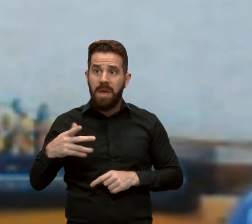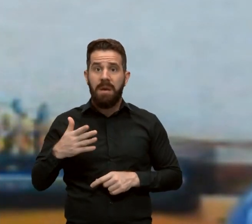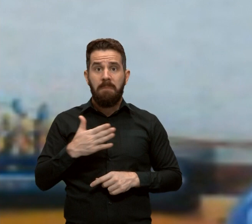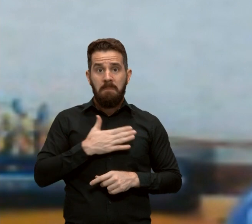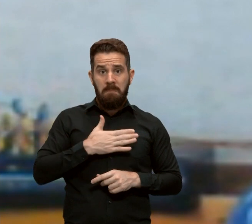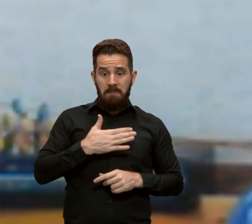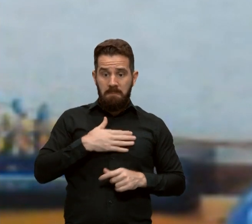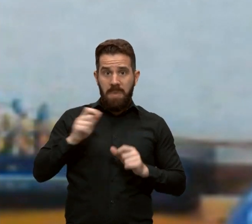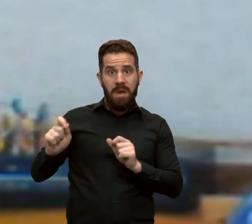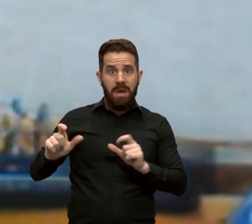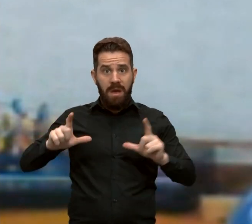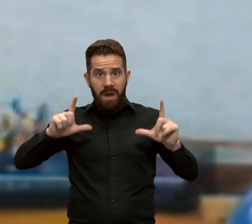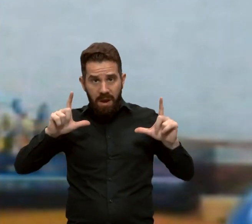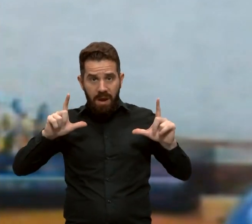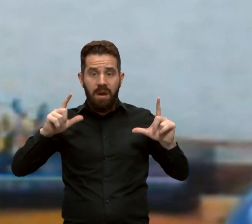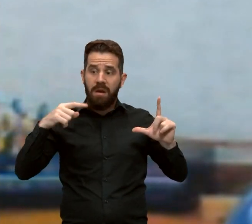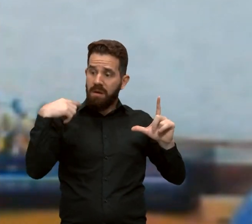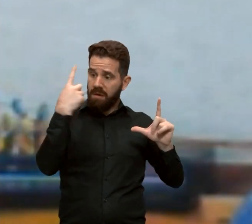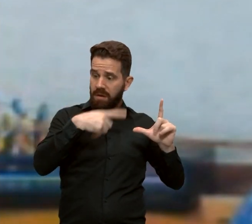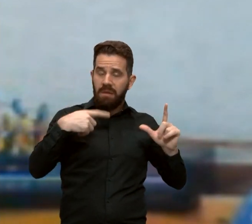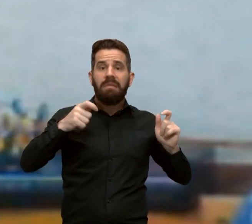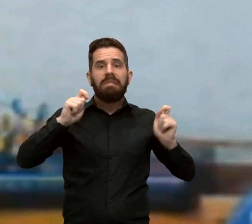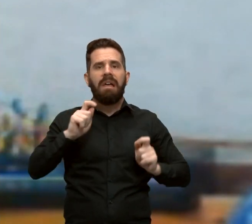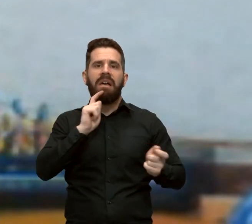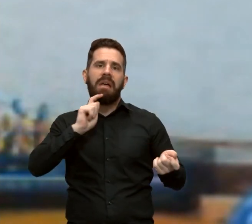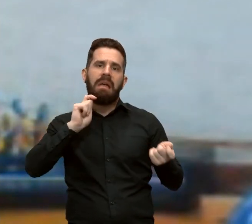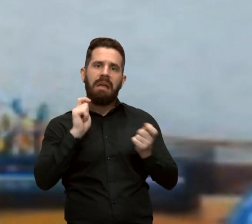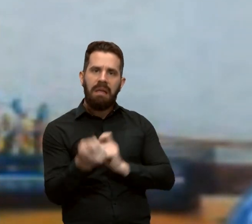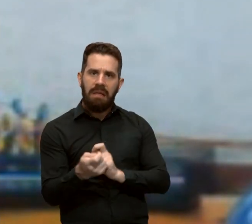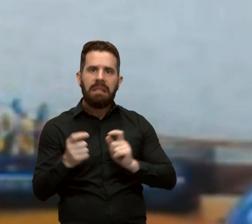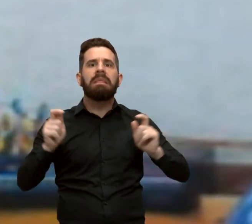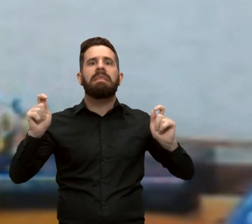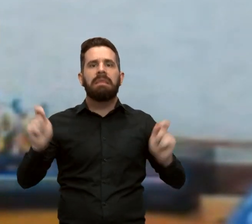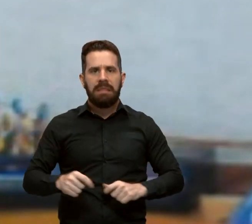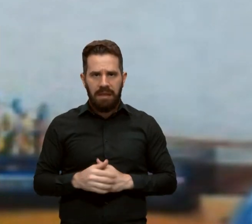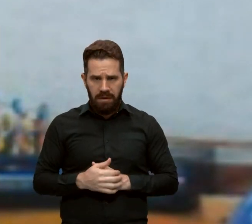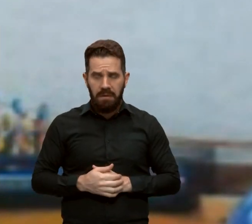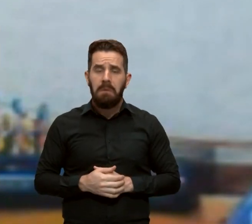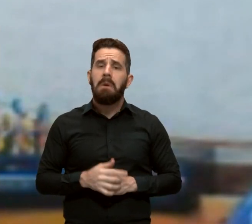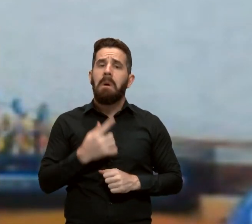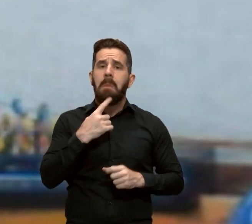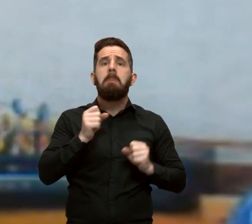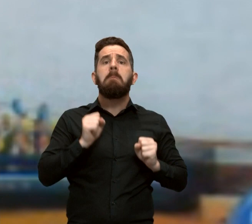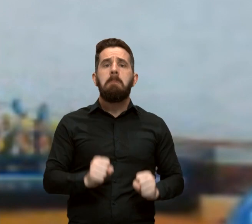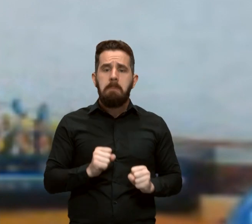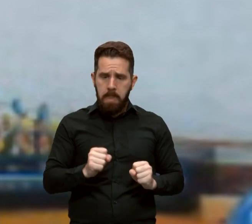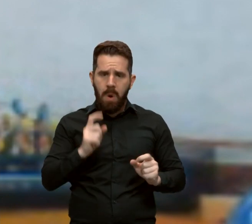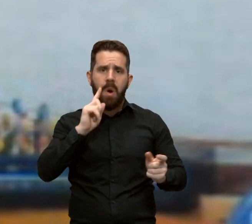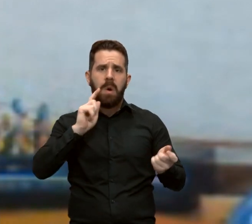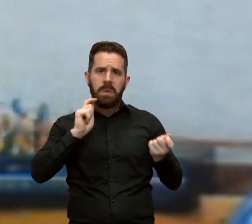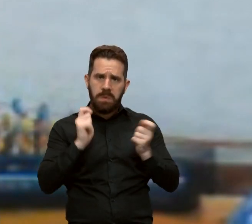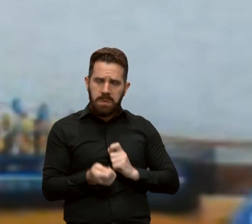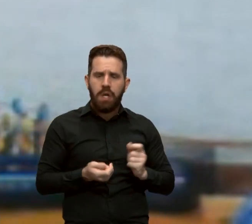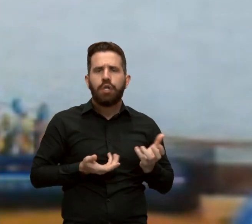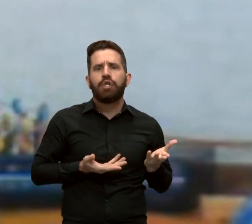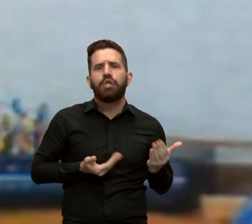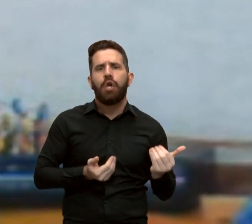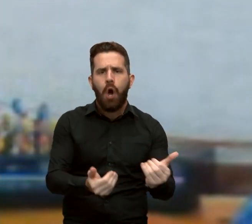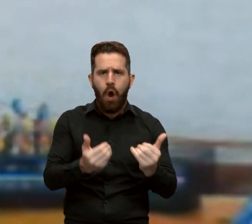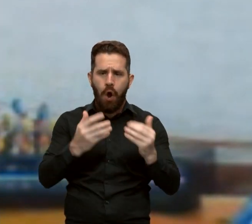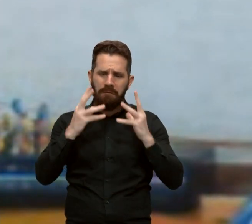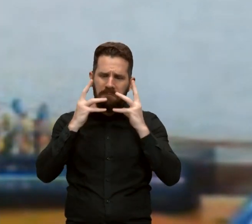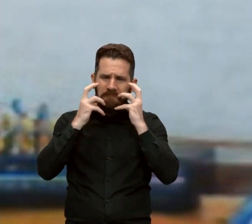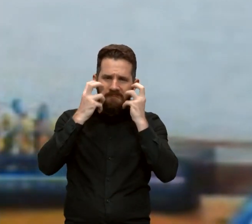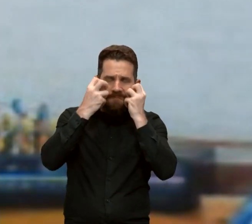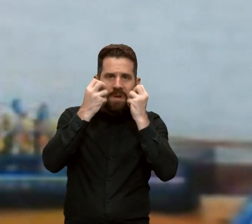tornar diferente, não é? Então, eu posso ficar mais jovem, as minhas rugas podem desaparecer, minha